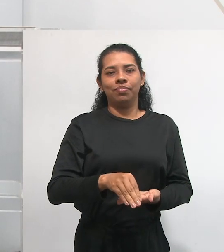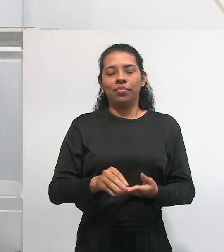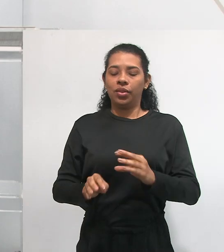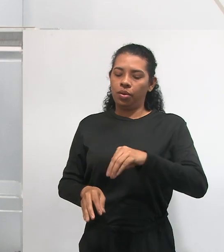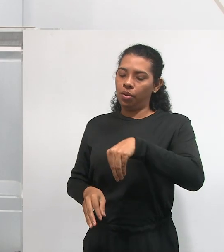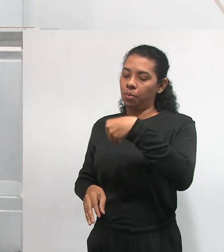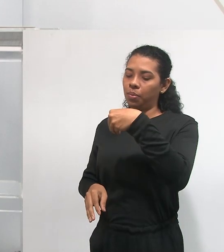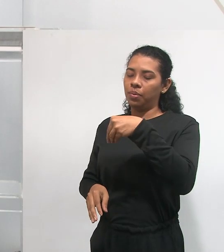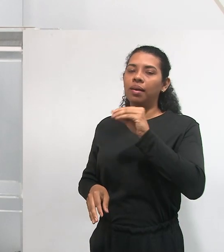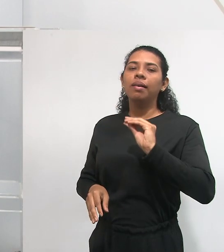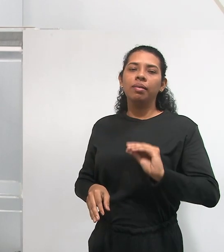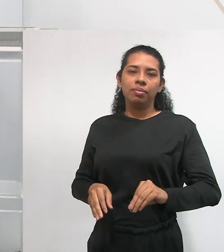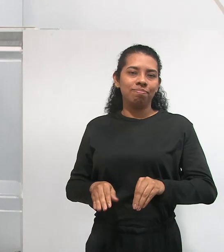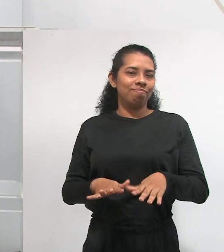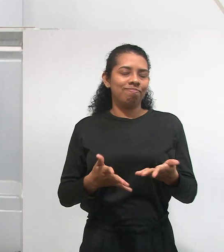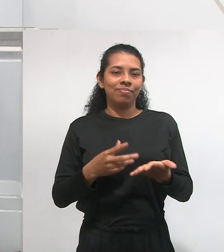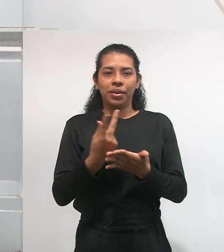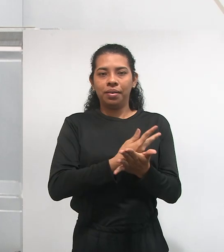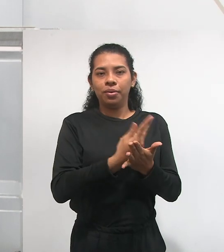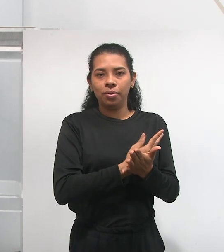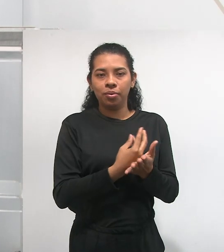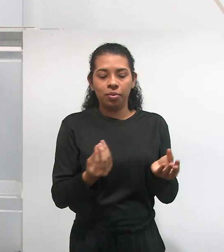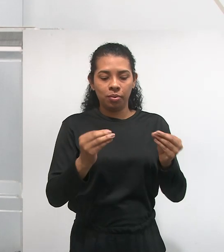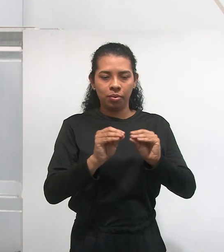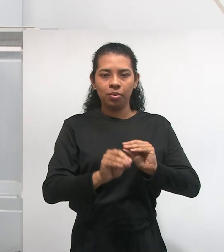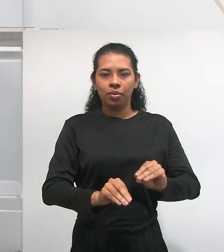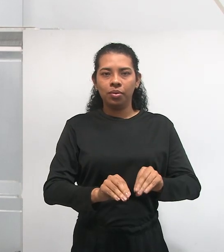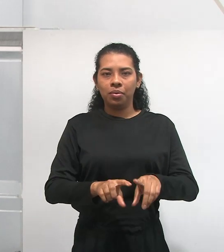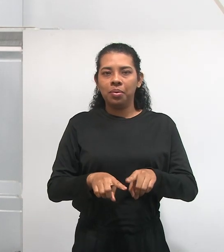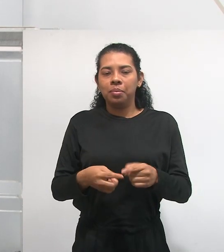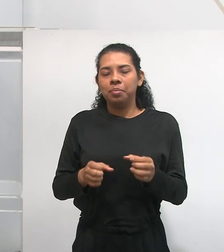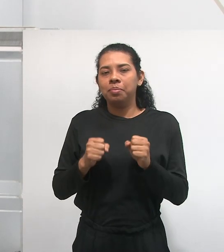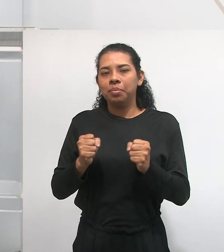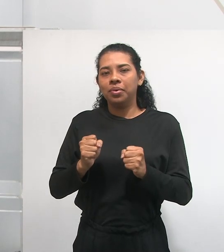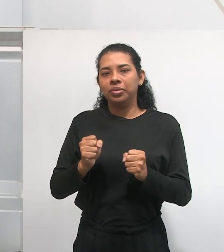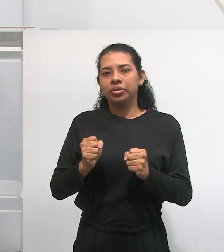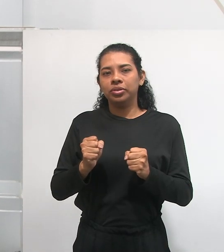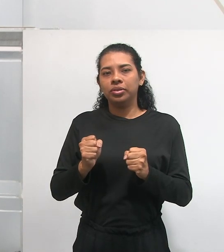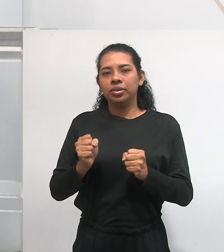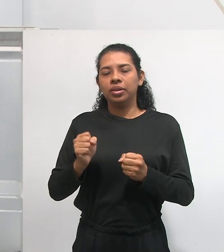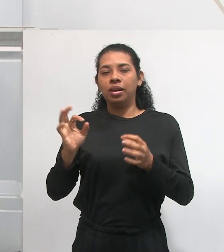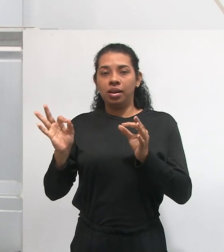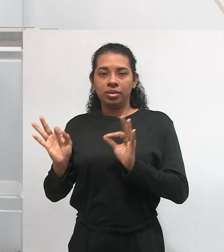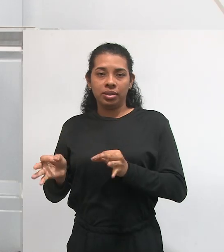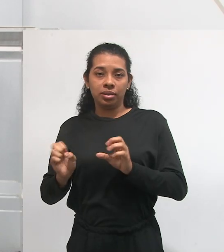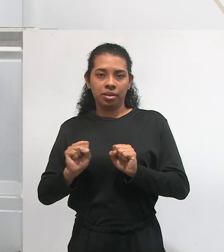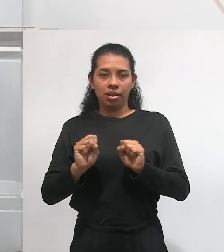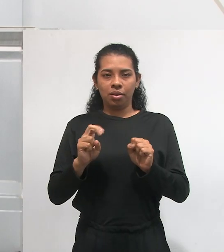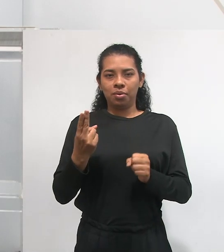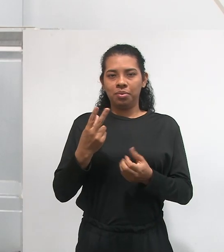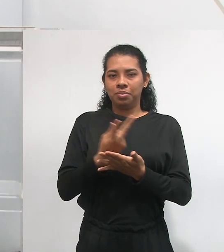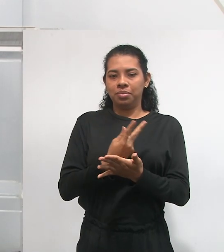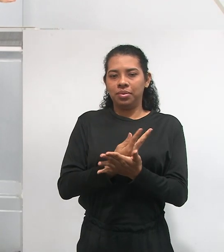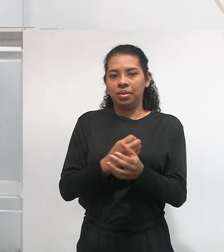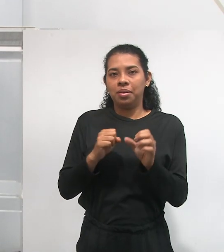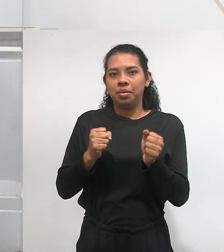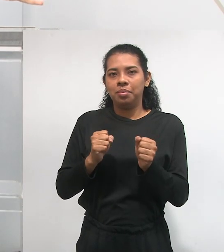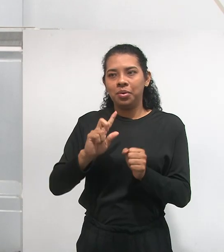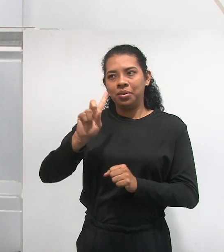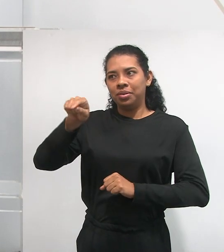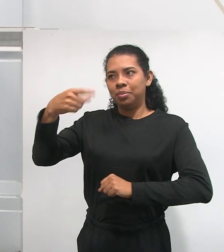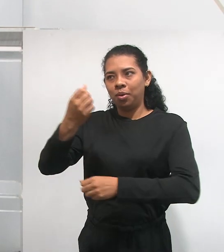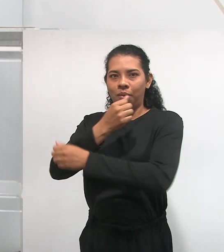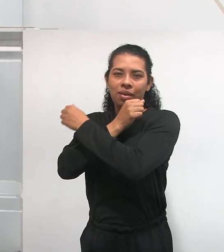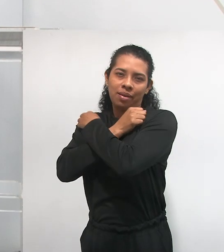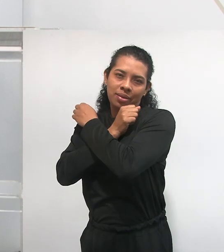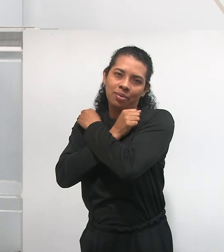ganhar. Ah, ela ganhou. A gente estabelece um prêmio? Não é obrigatório, mas você pode estabelecer um prêmio, um abraço. Olha